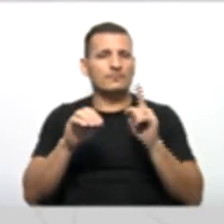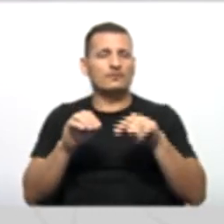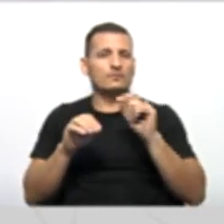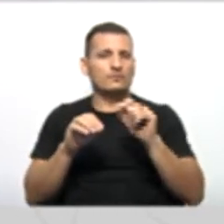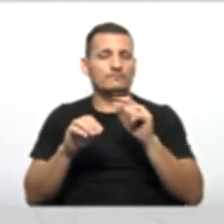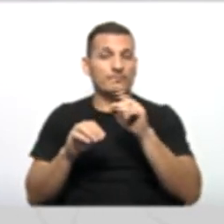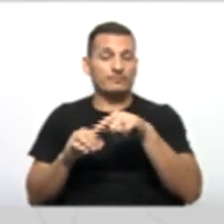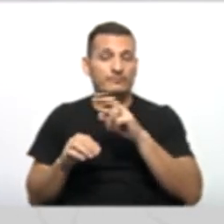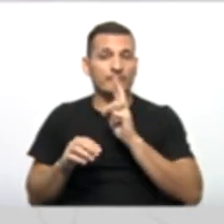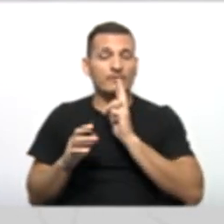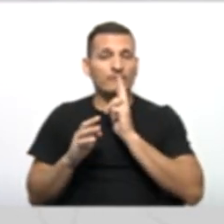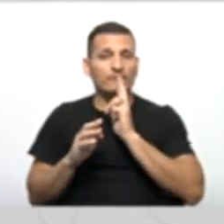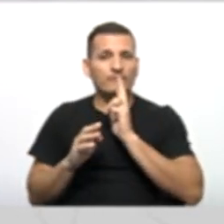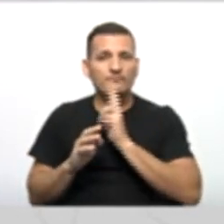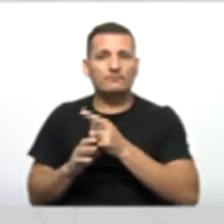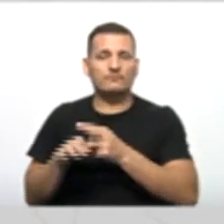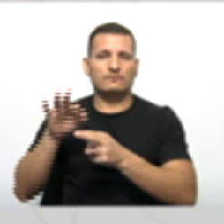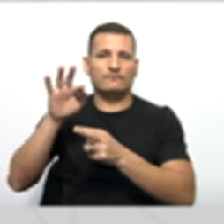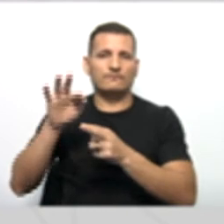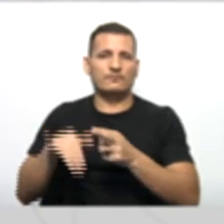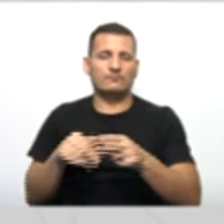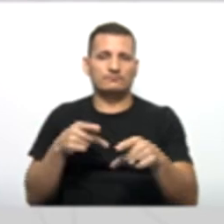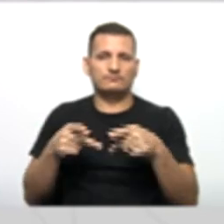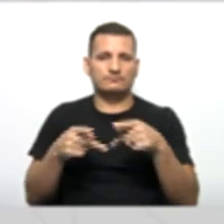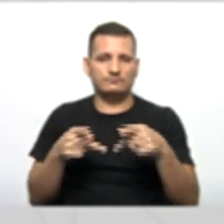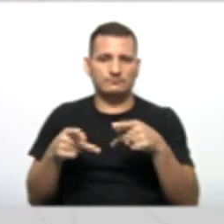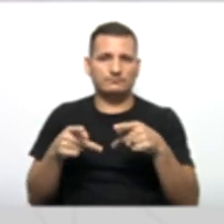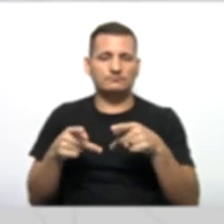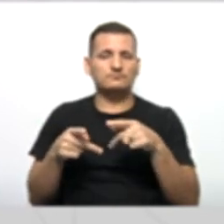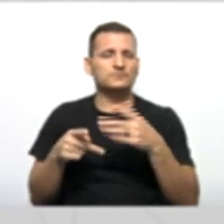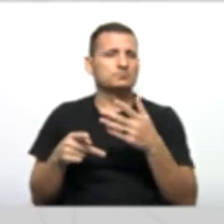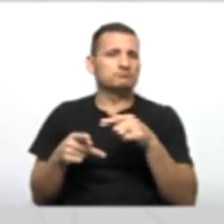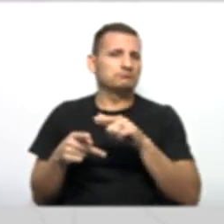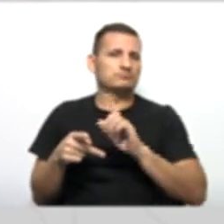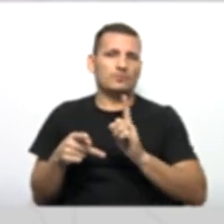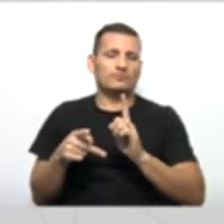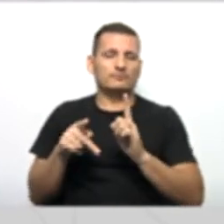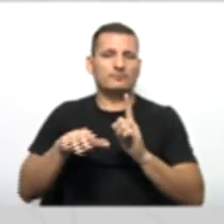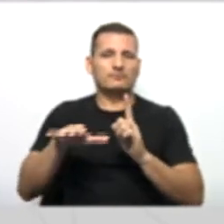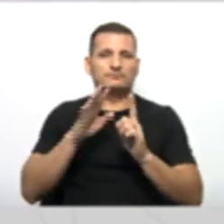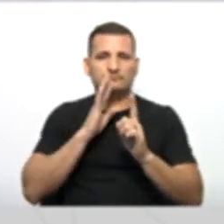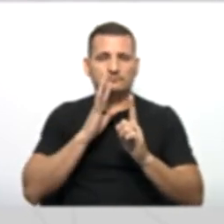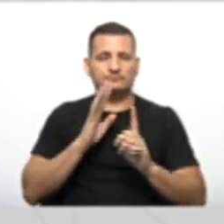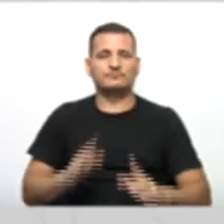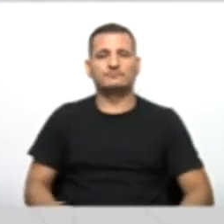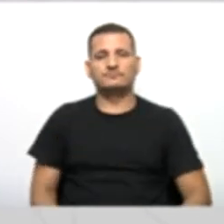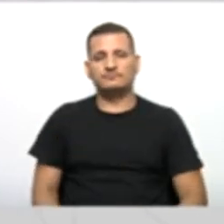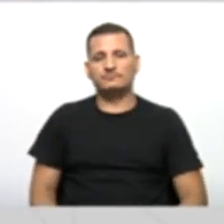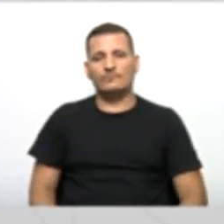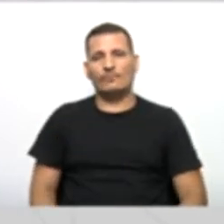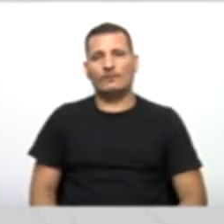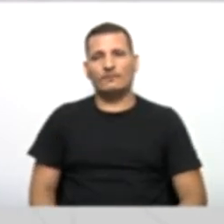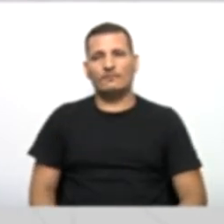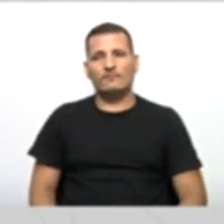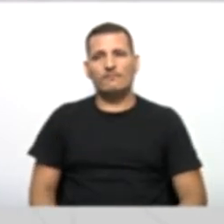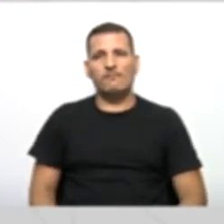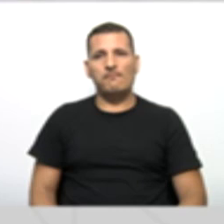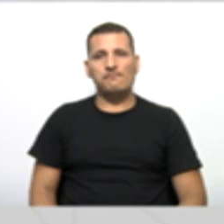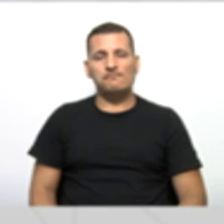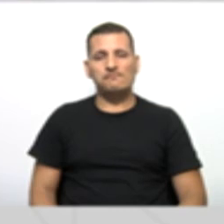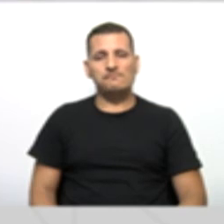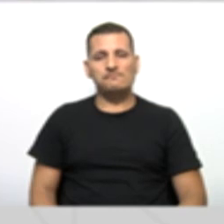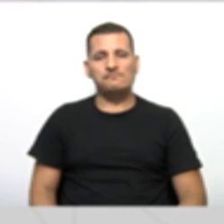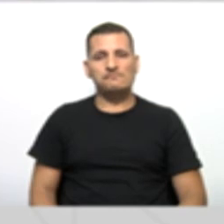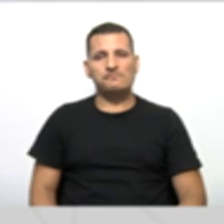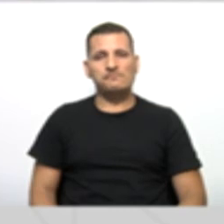né? O resultado do nosso projeto. Então ele não tem como ser uma área de conhecimento. Professor Saulo, rapidamente, nós já estamos quase no final da nossa